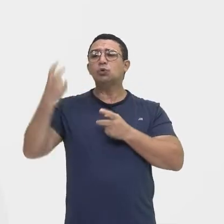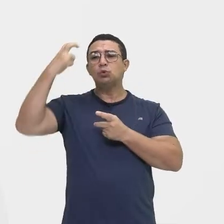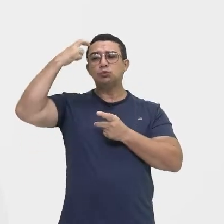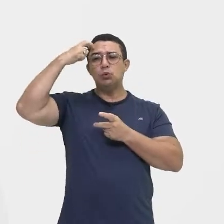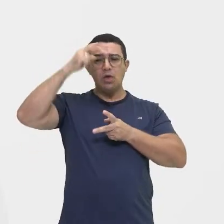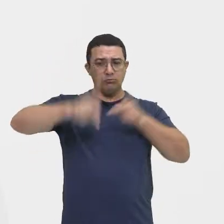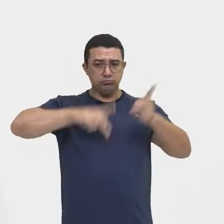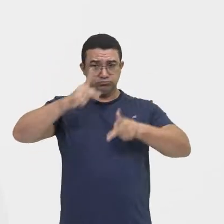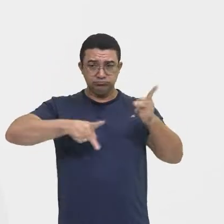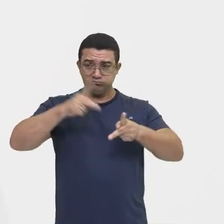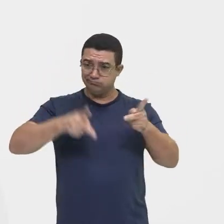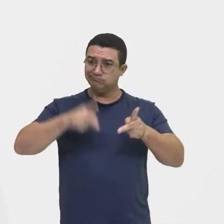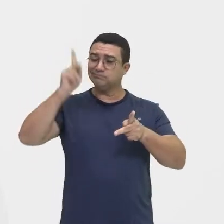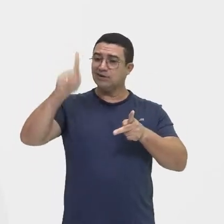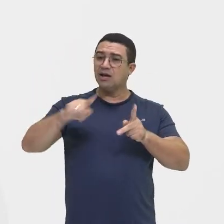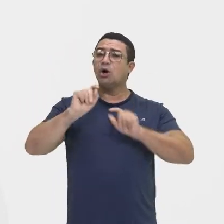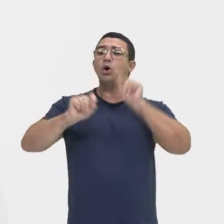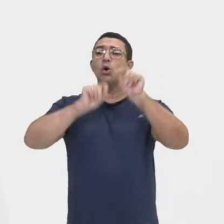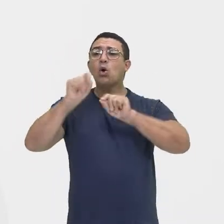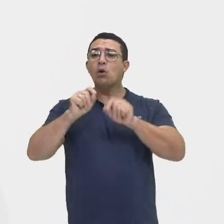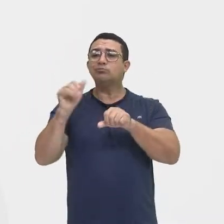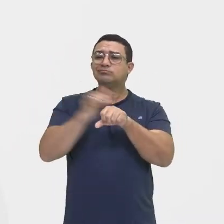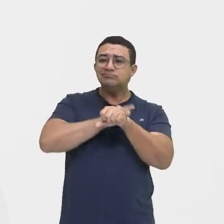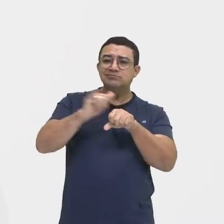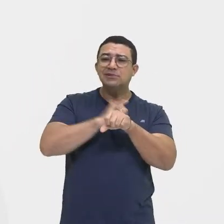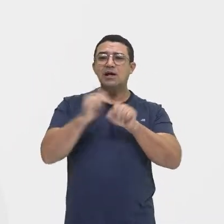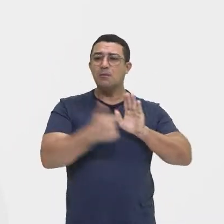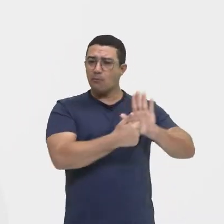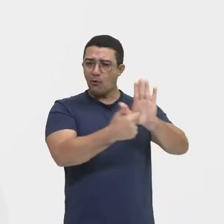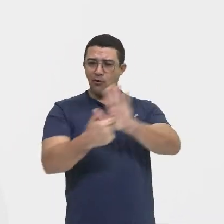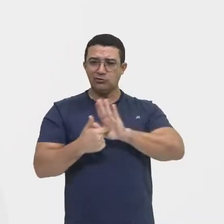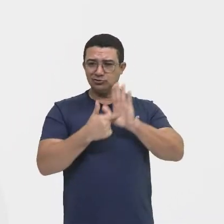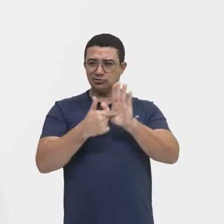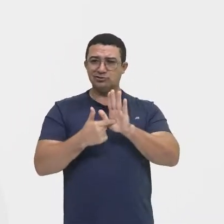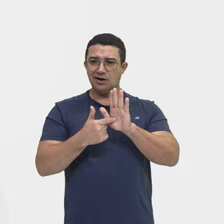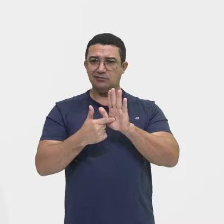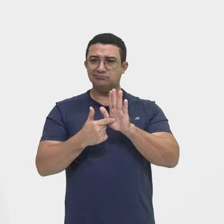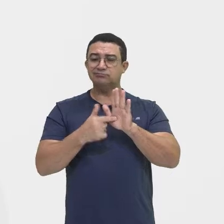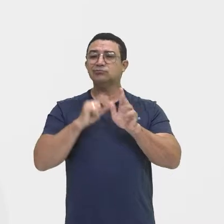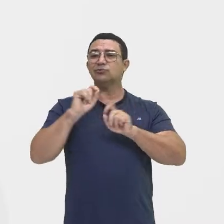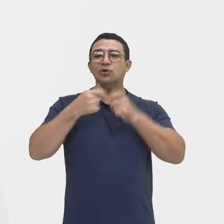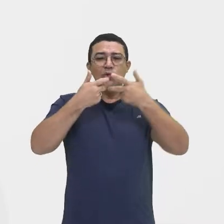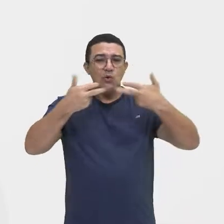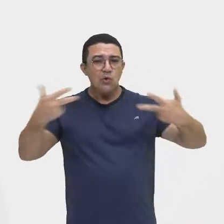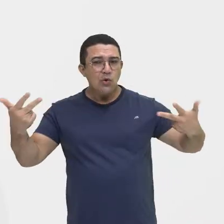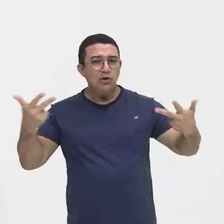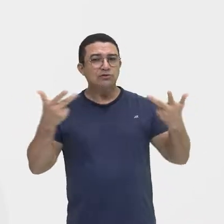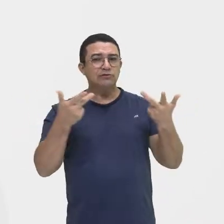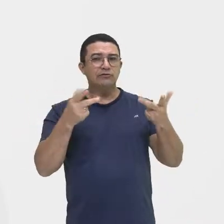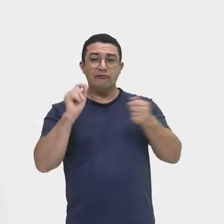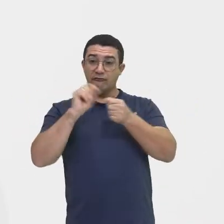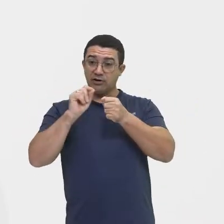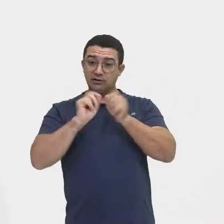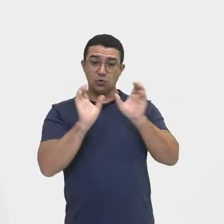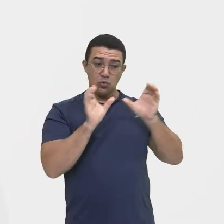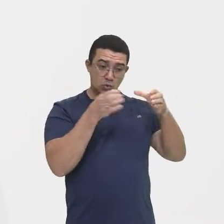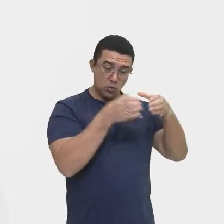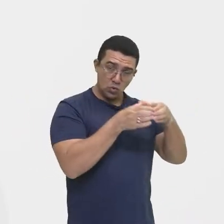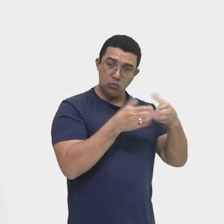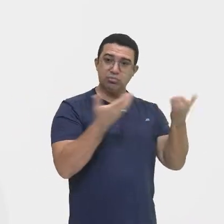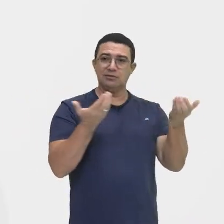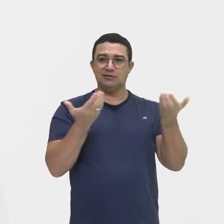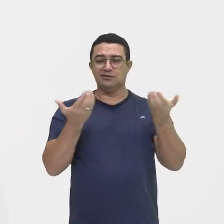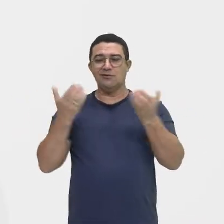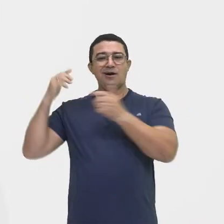de manifestação cultural intrinsecamente relacionada ao anônimo, ao coletivo, ao espontâneo, à